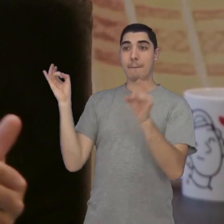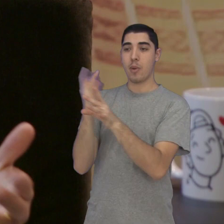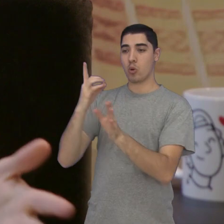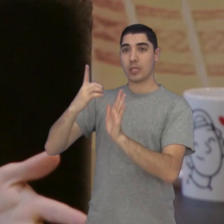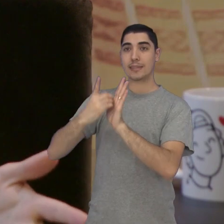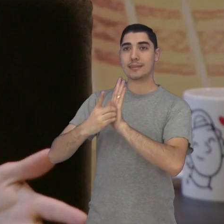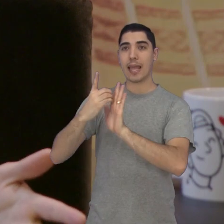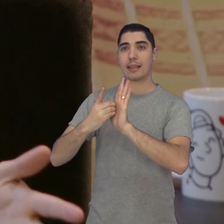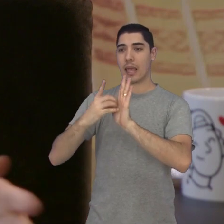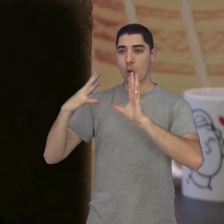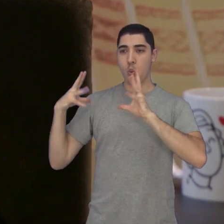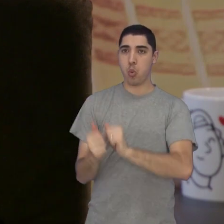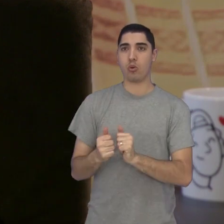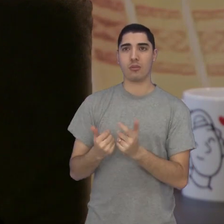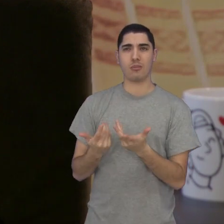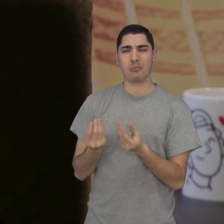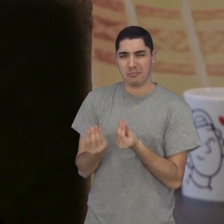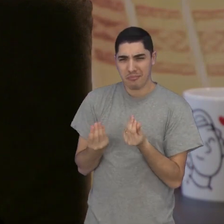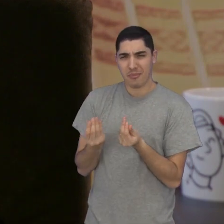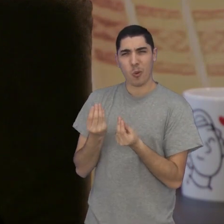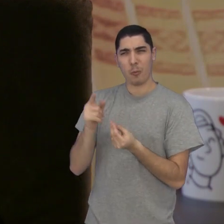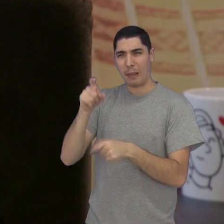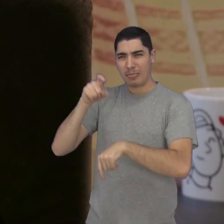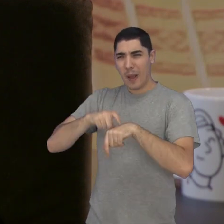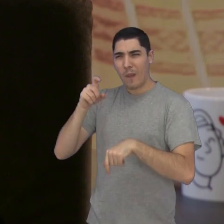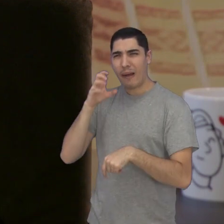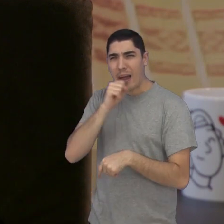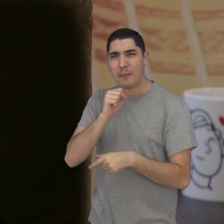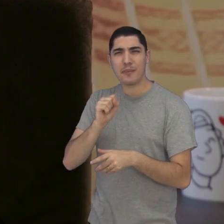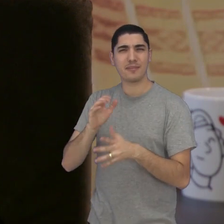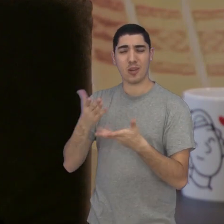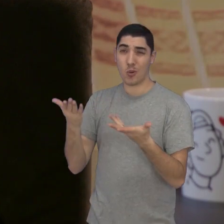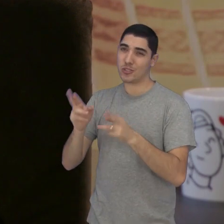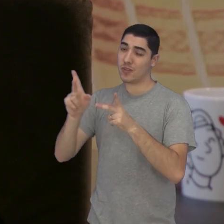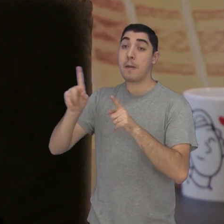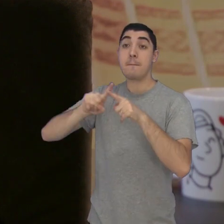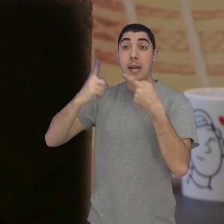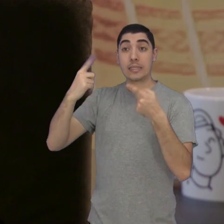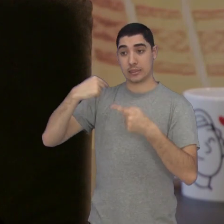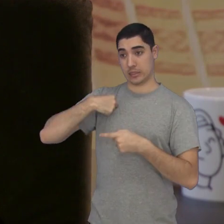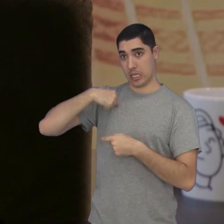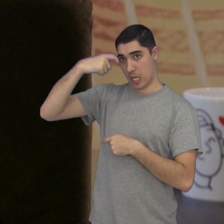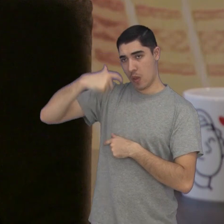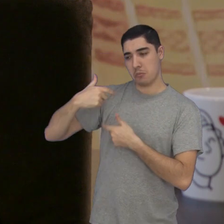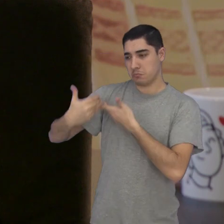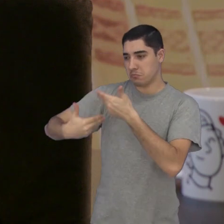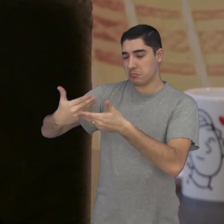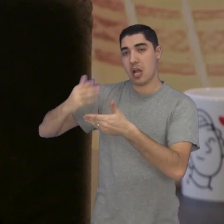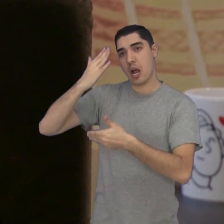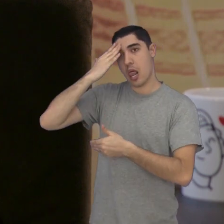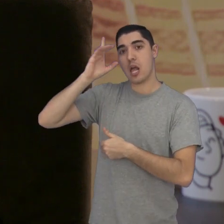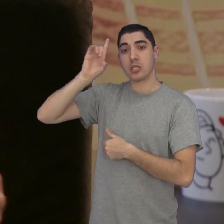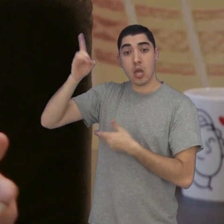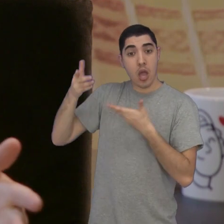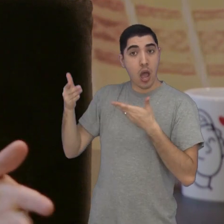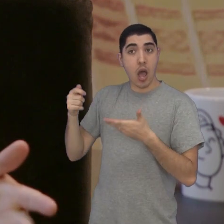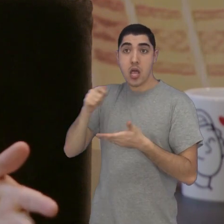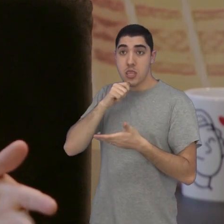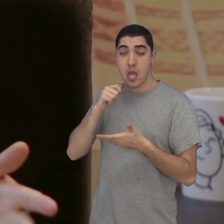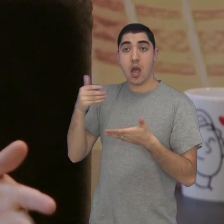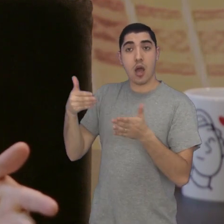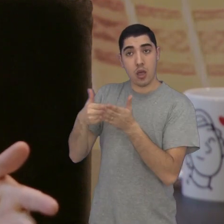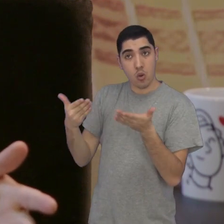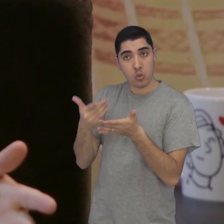muita tecnologia, né, para isso. Mas foi indo, graças a Deus, deu certo, tá dando certo